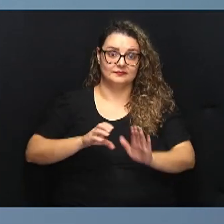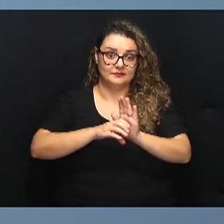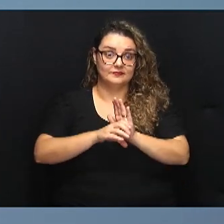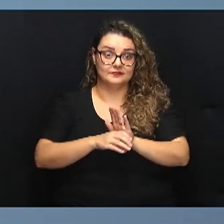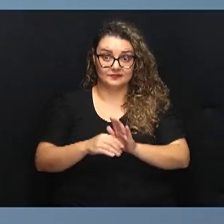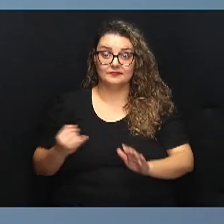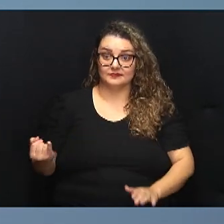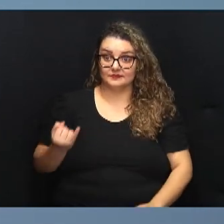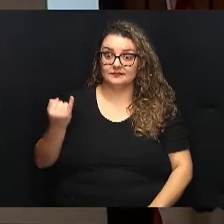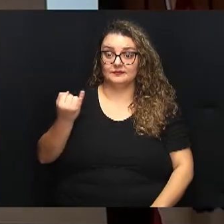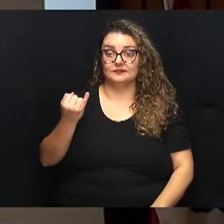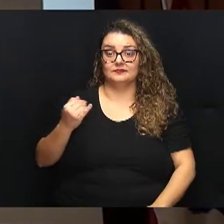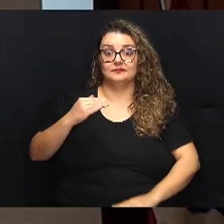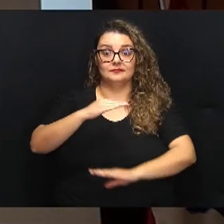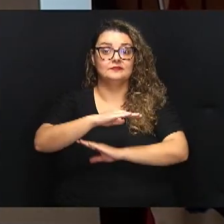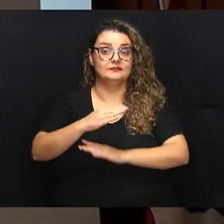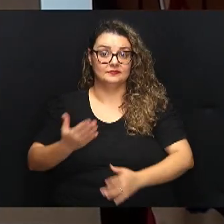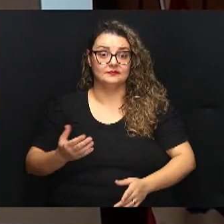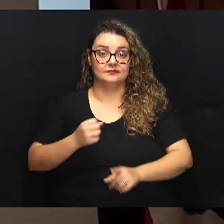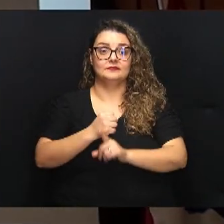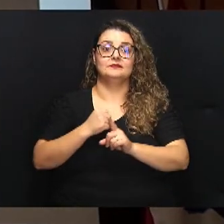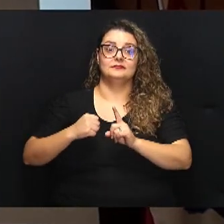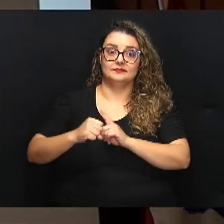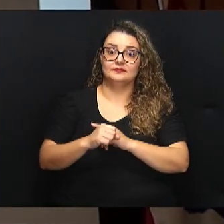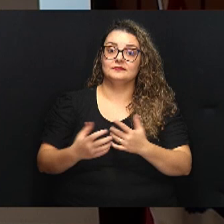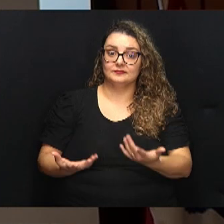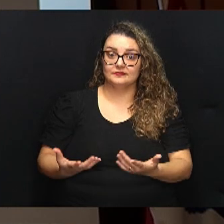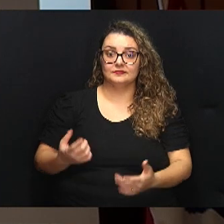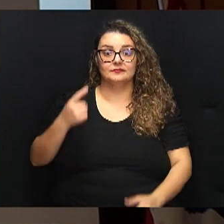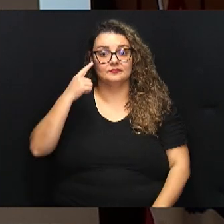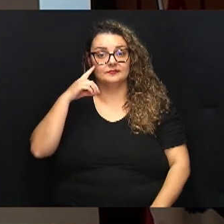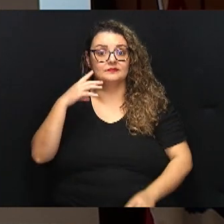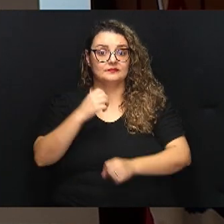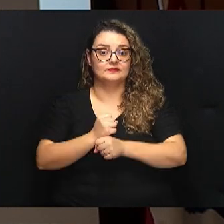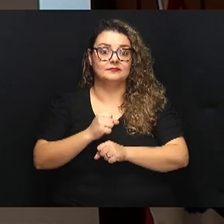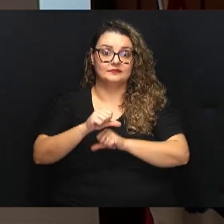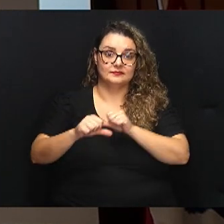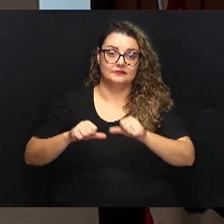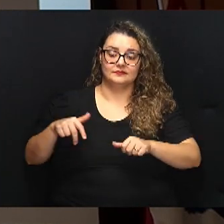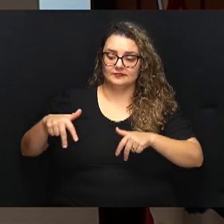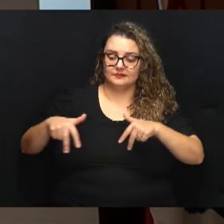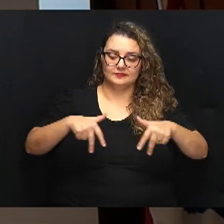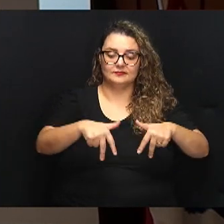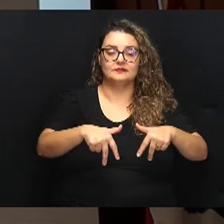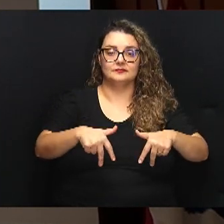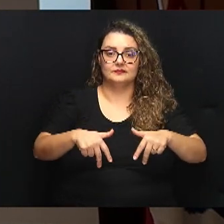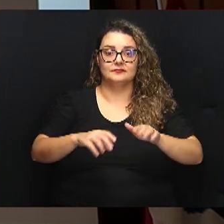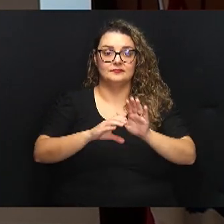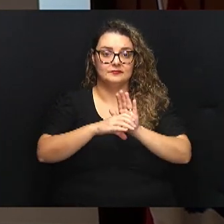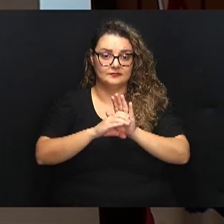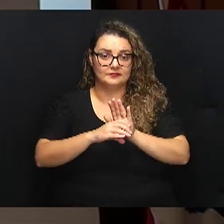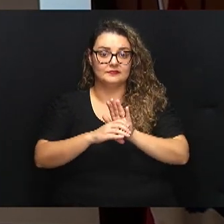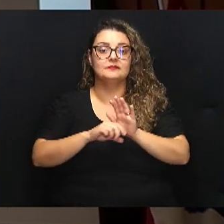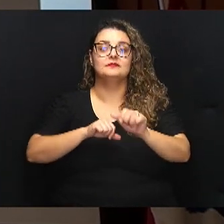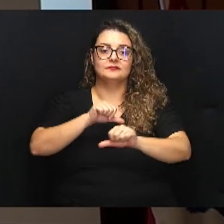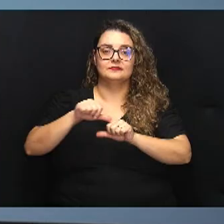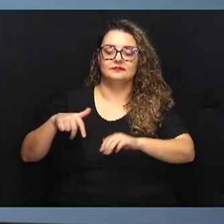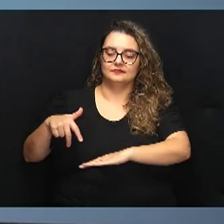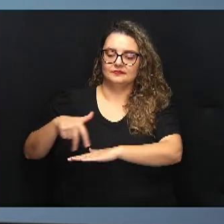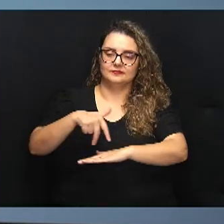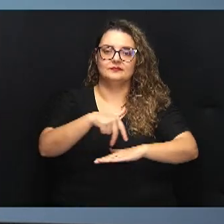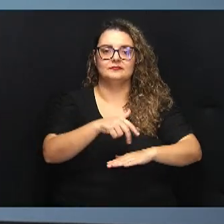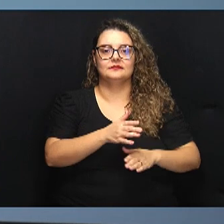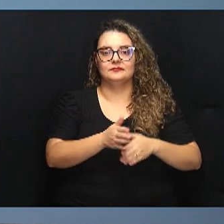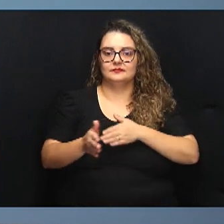muito importantes para a Câmara e para a sociedade de forma geral. A gente transformou esses 3 conceitos em 3 personagens que vão guiar as pessoas pelo